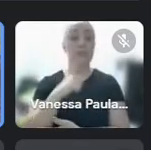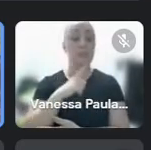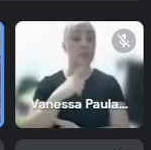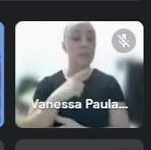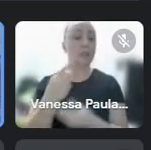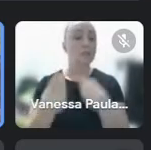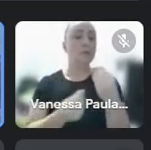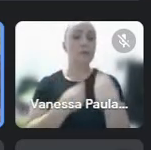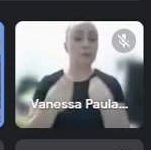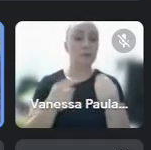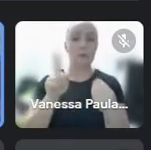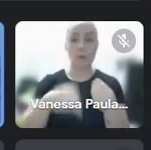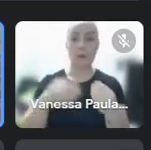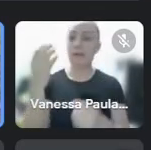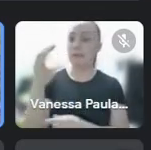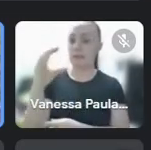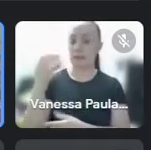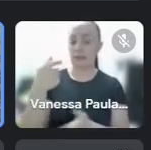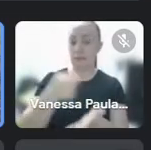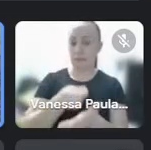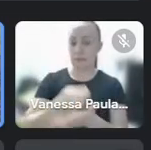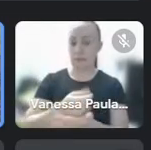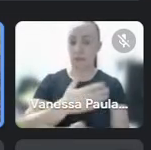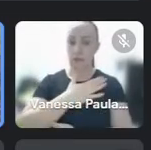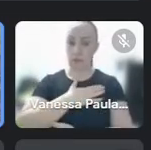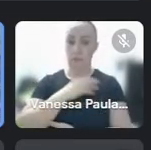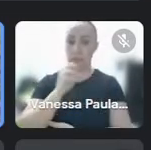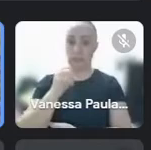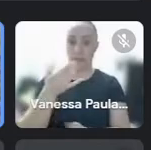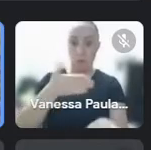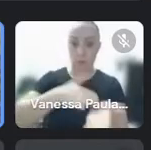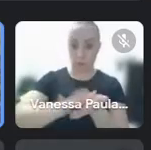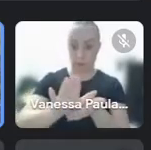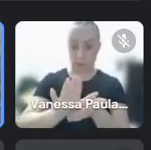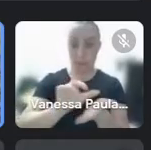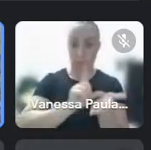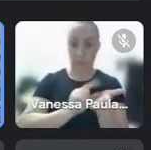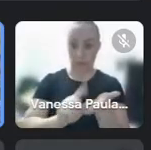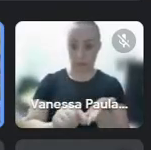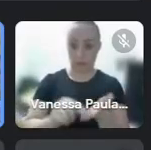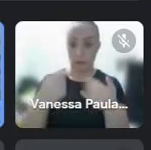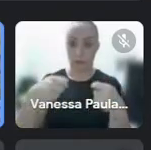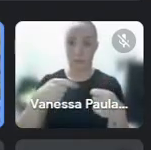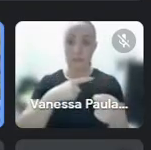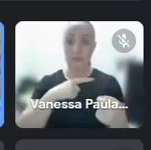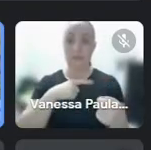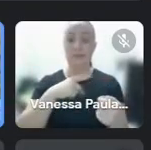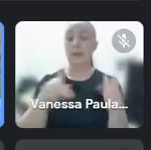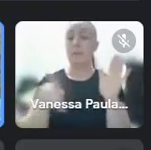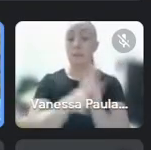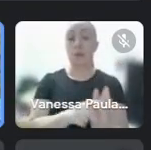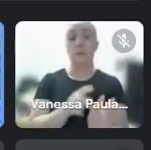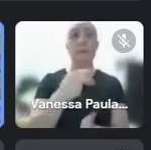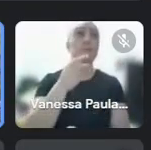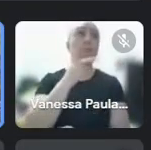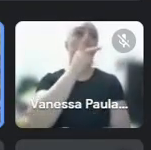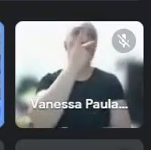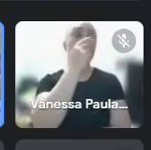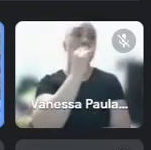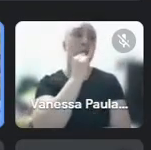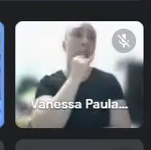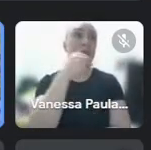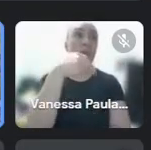a ciência exige de mim. Para eu publicar o artigo, eu tenho que ter N's. N